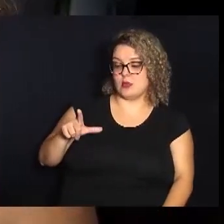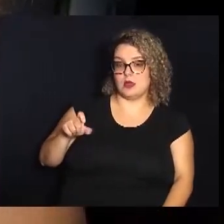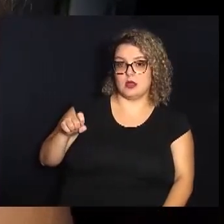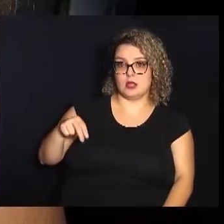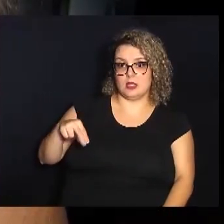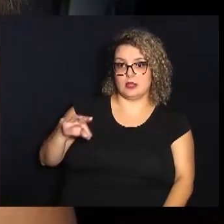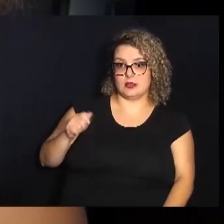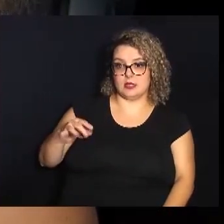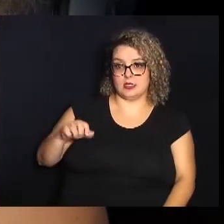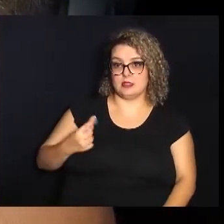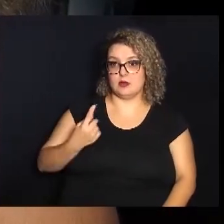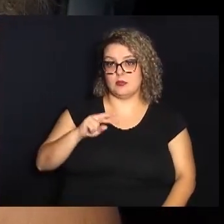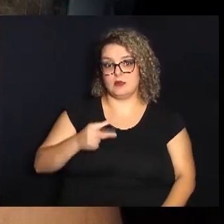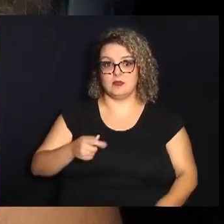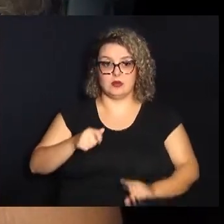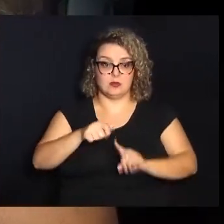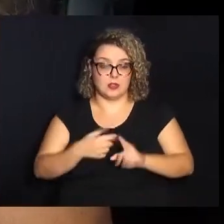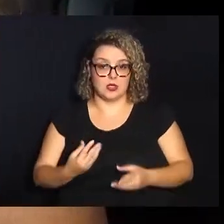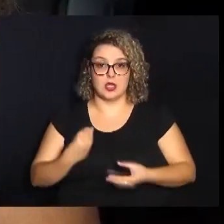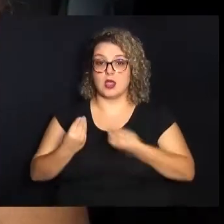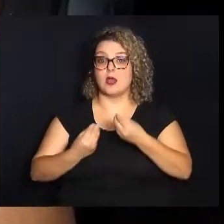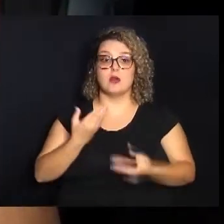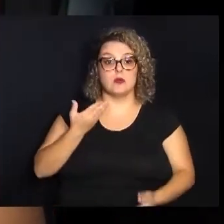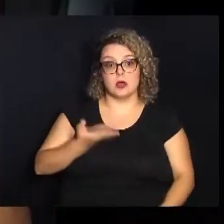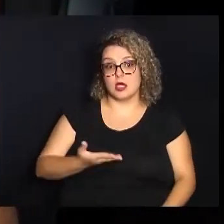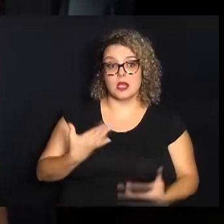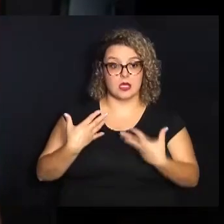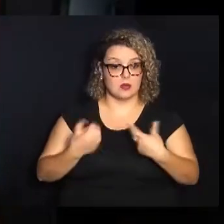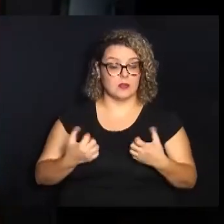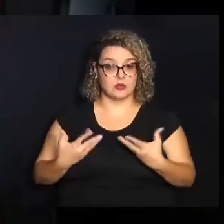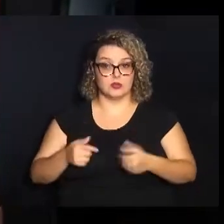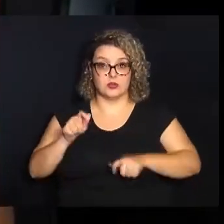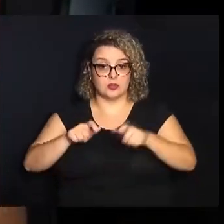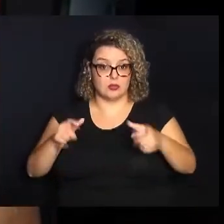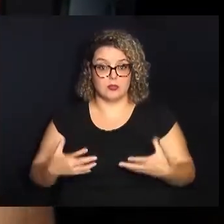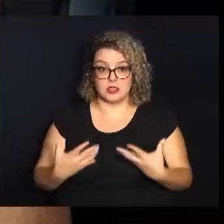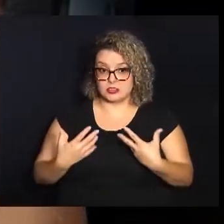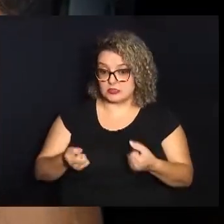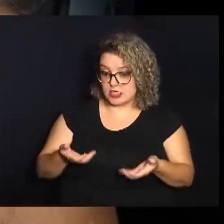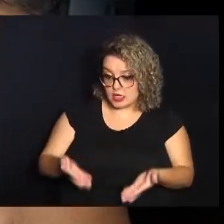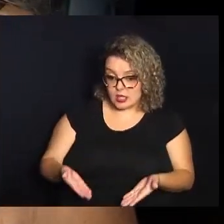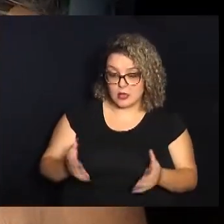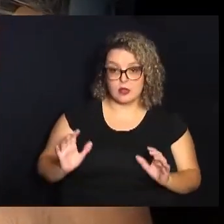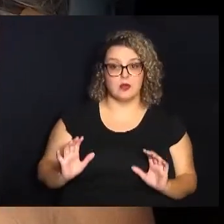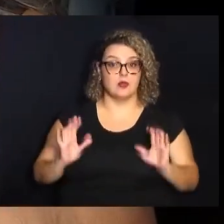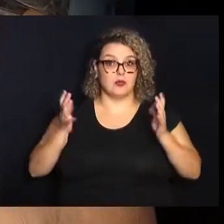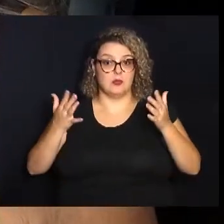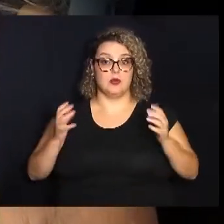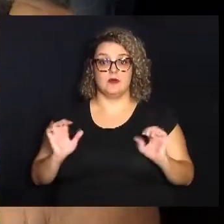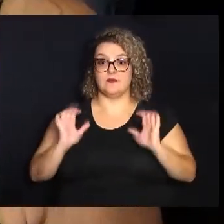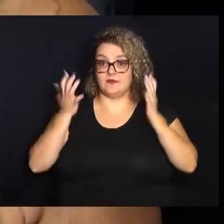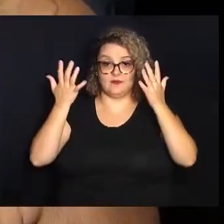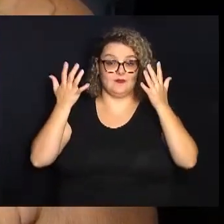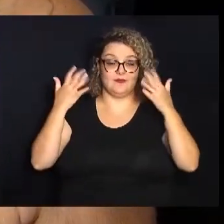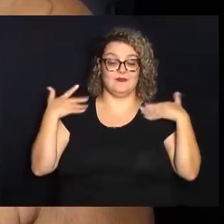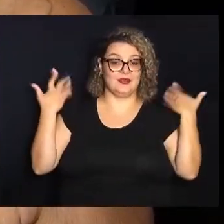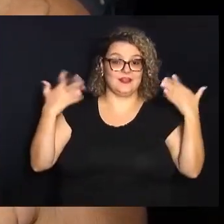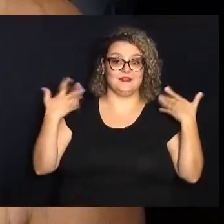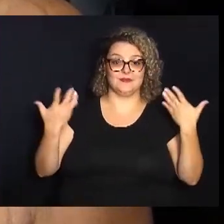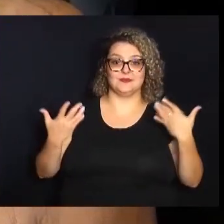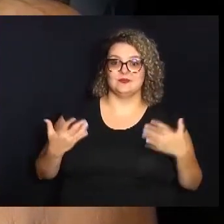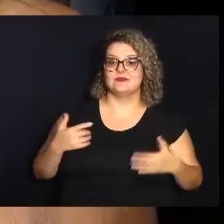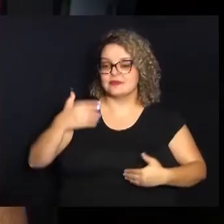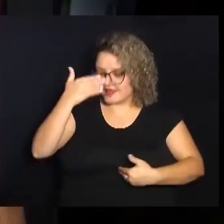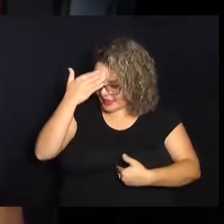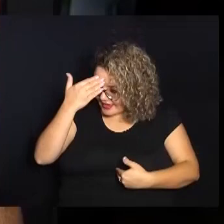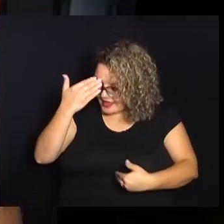É uma gratidão. Eu acho que é uma gratidão. Eu gosto disso. Eu me